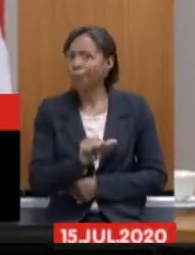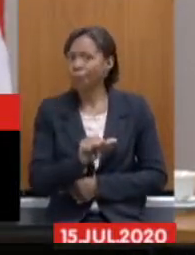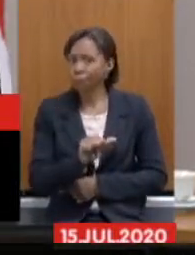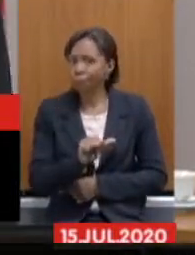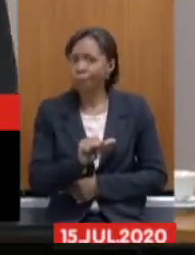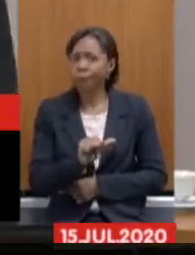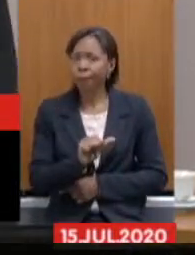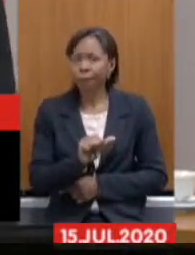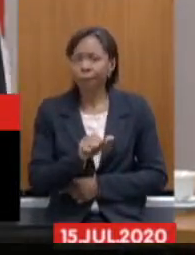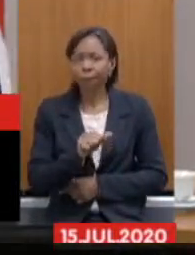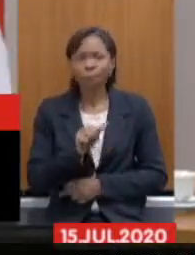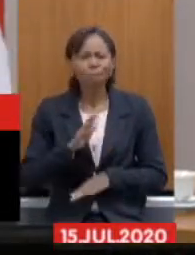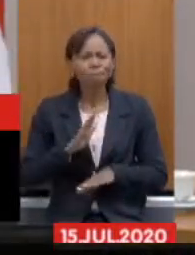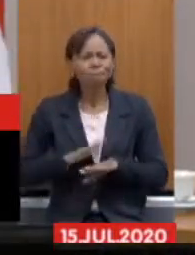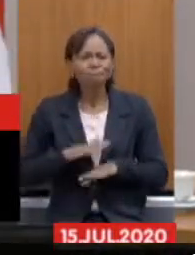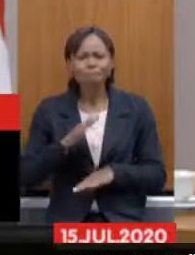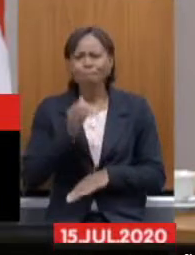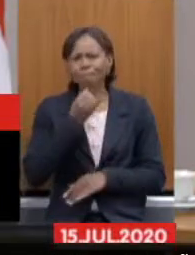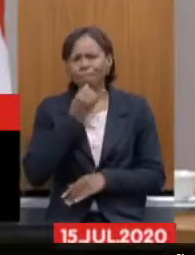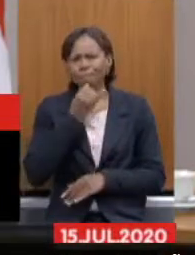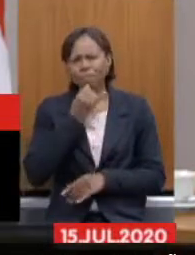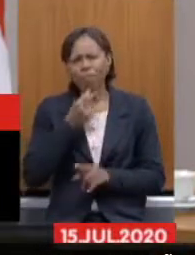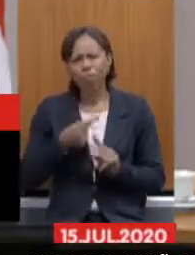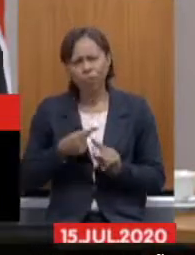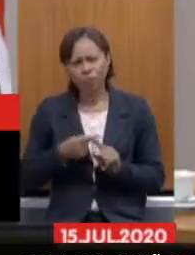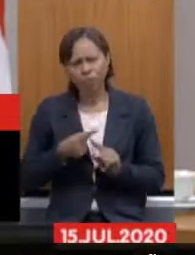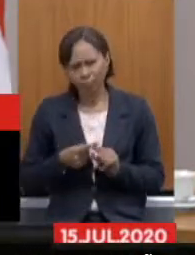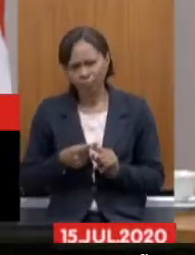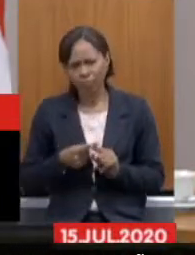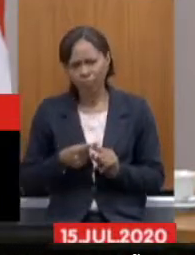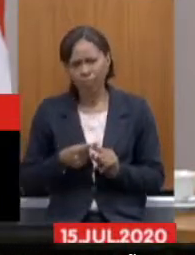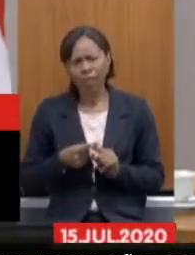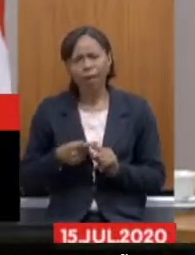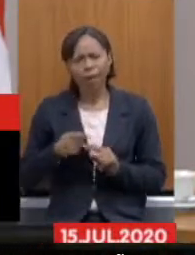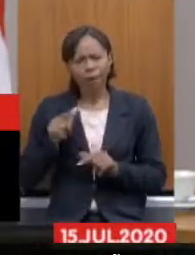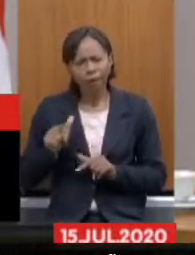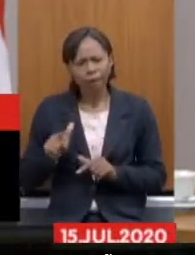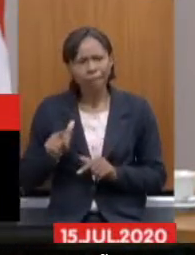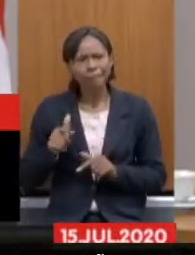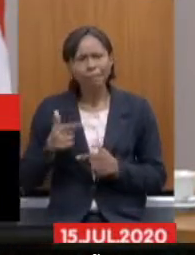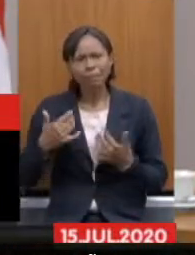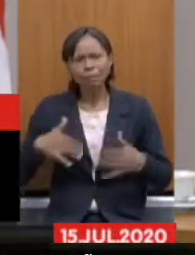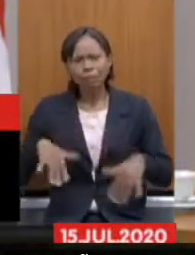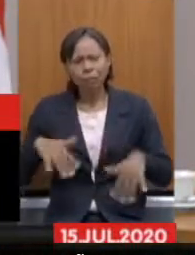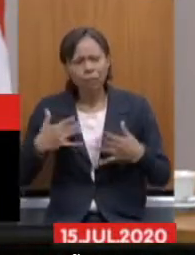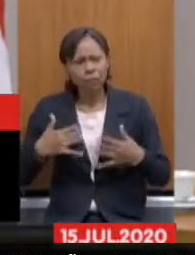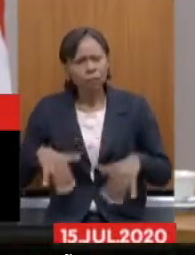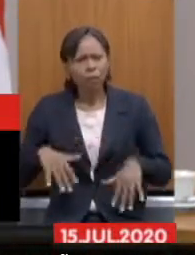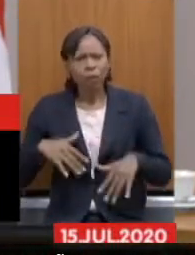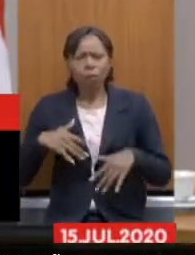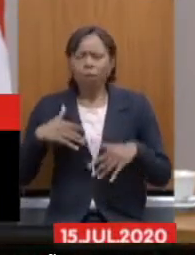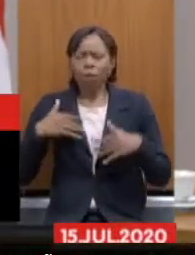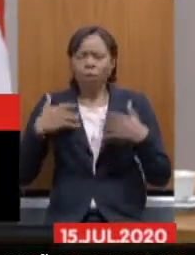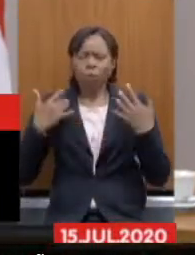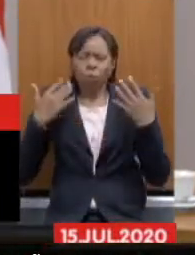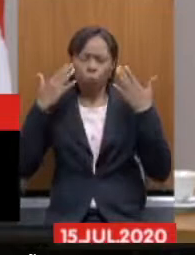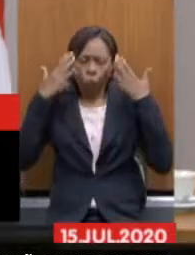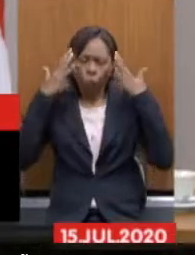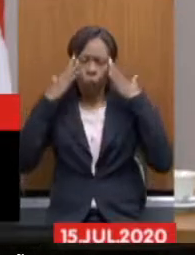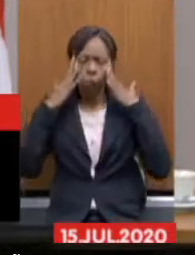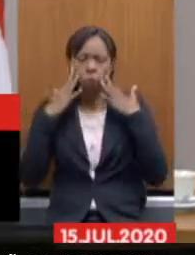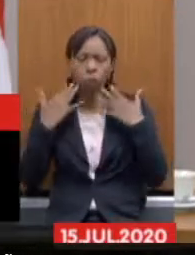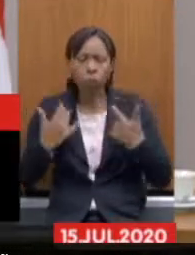e o mais triste é que após todo esse desgaste sobre a reforma da previdência